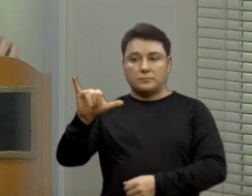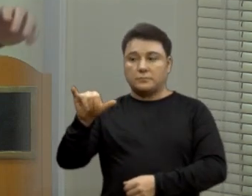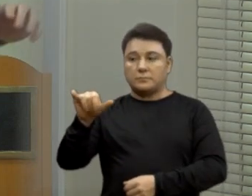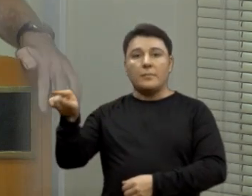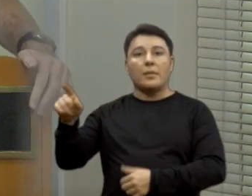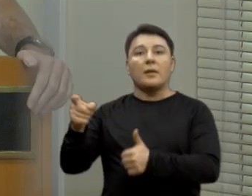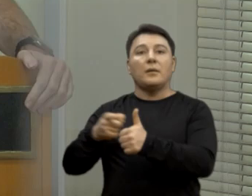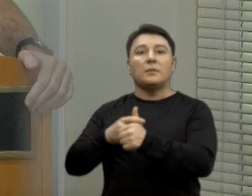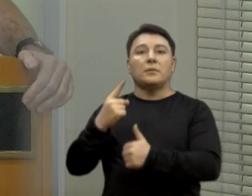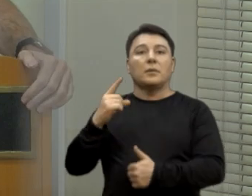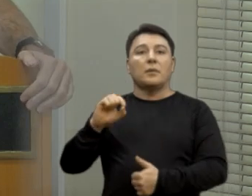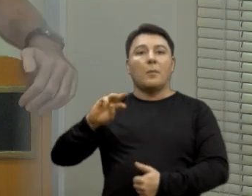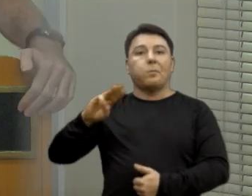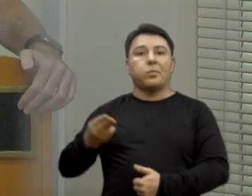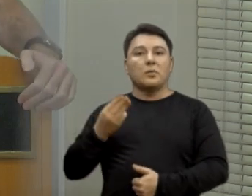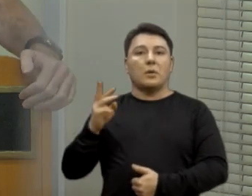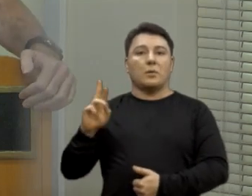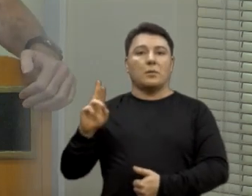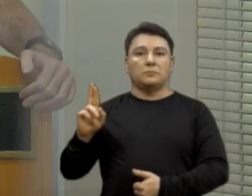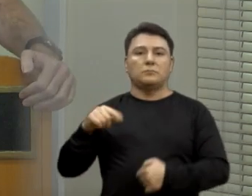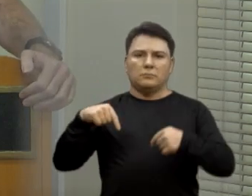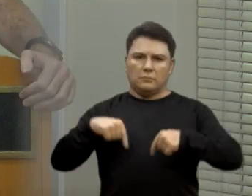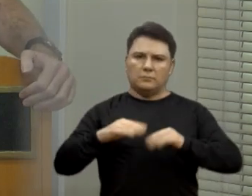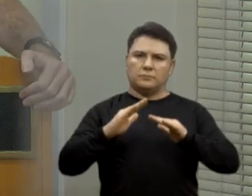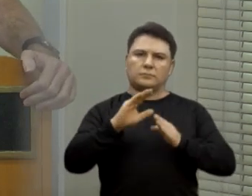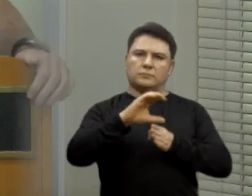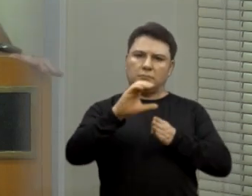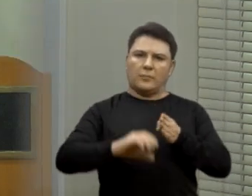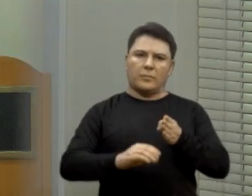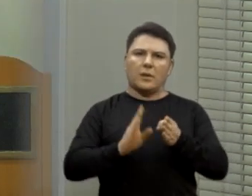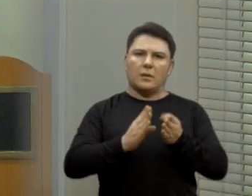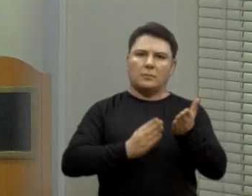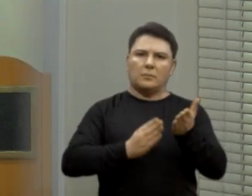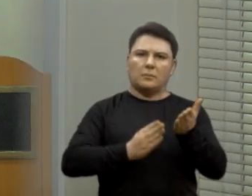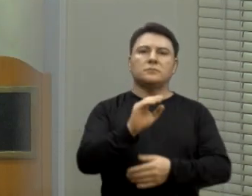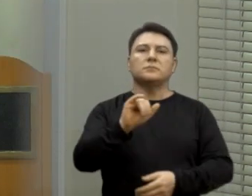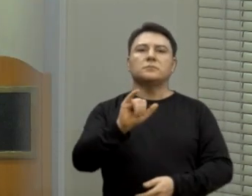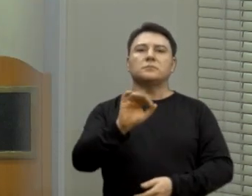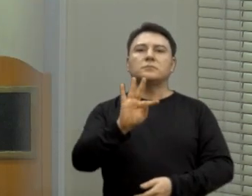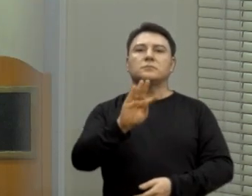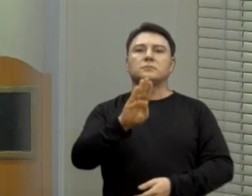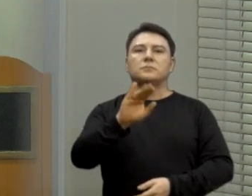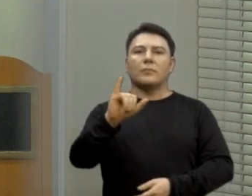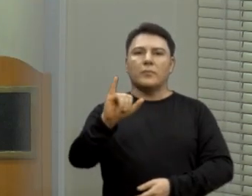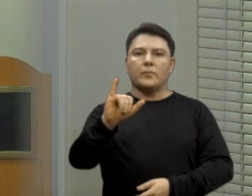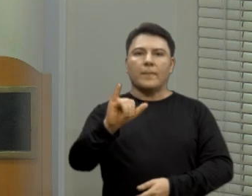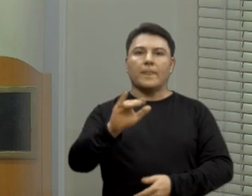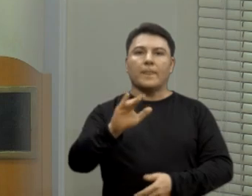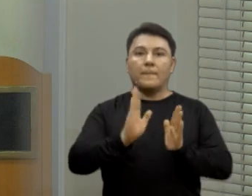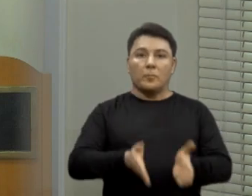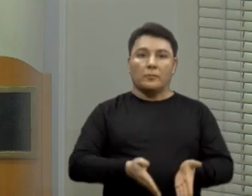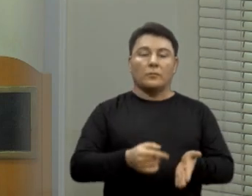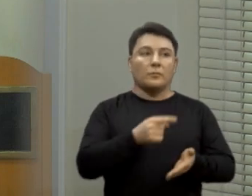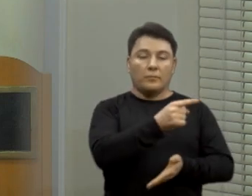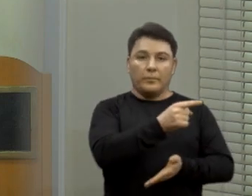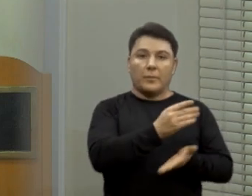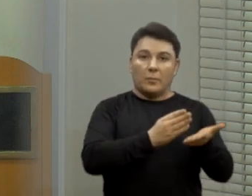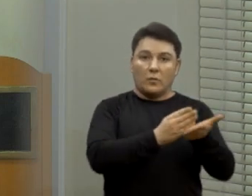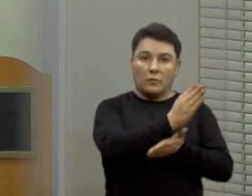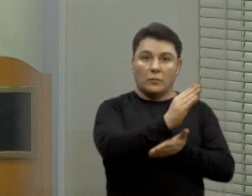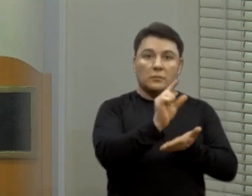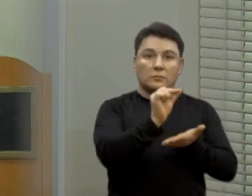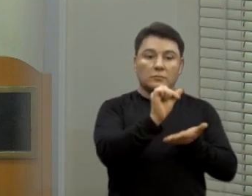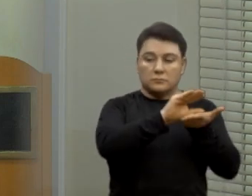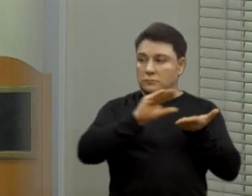reais. E aquele imposto aqui, que foi aprovado nessa casa, que eu votei contra, do ITBI, não foi repassado nada para Paraty até agora.